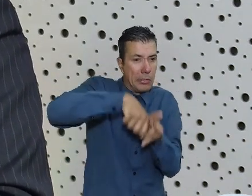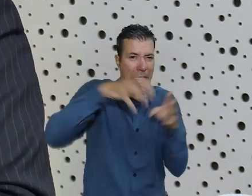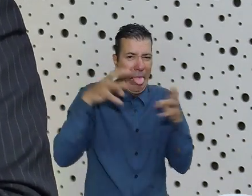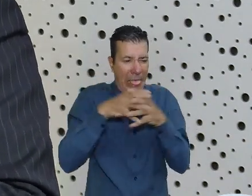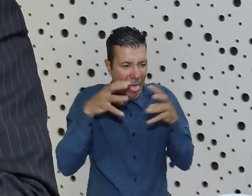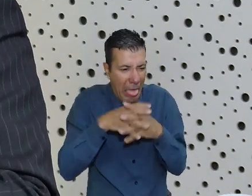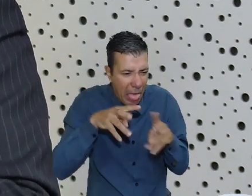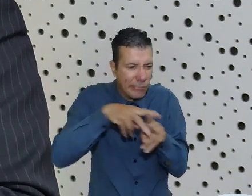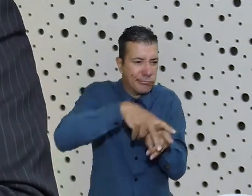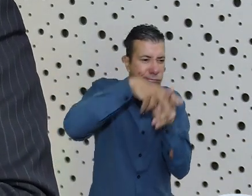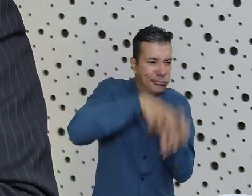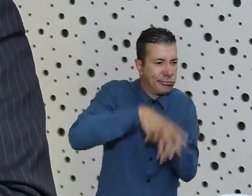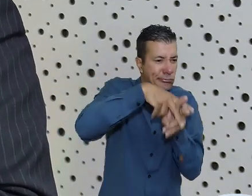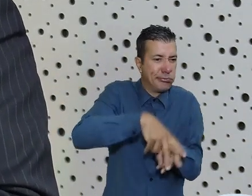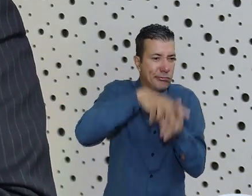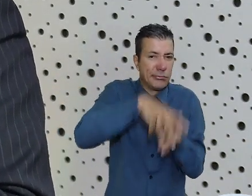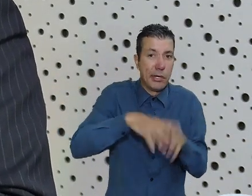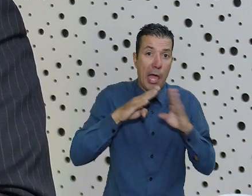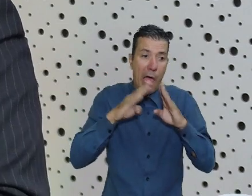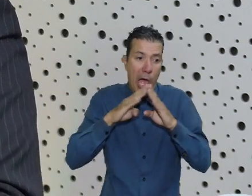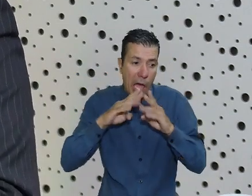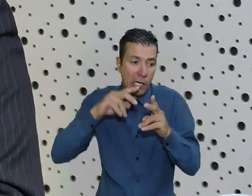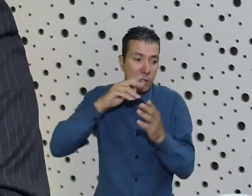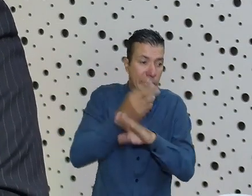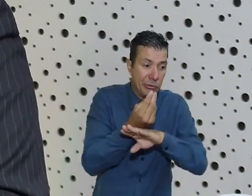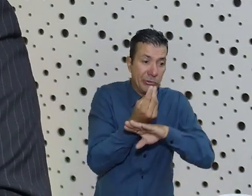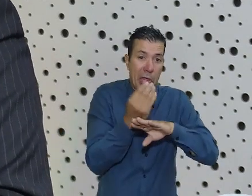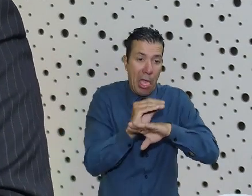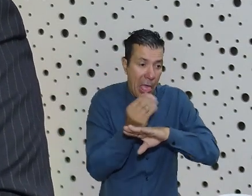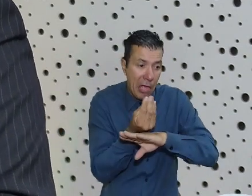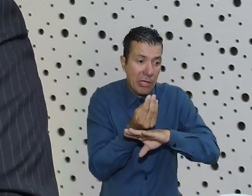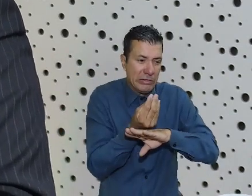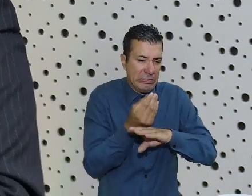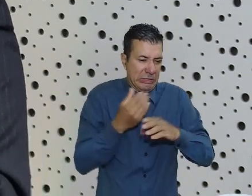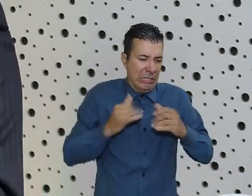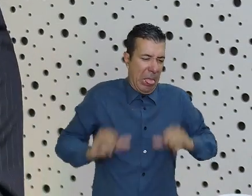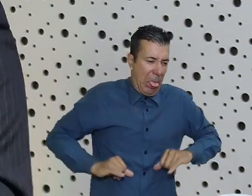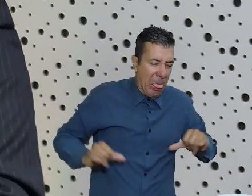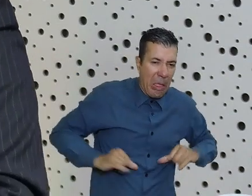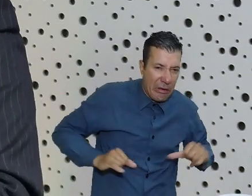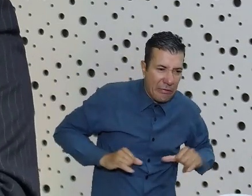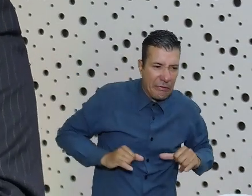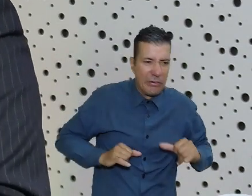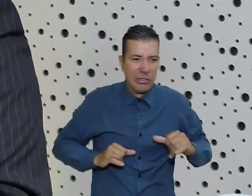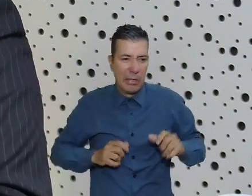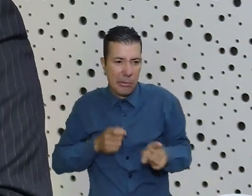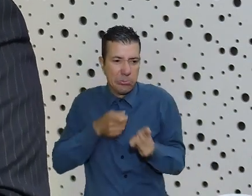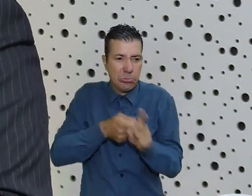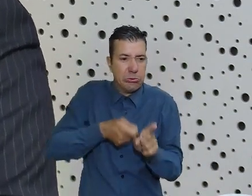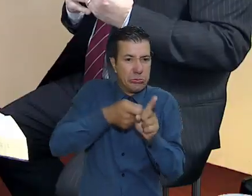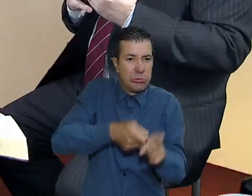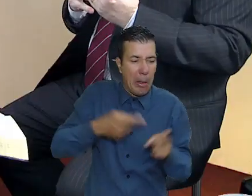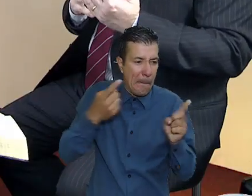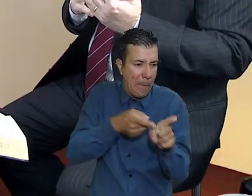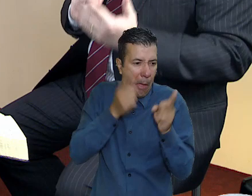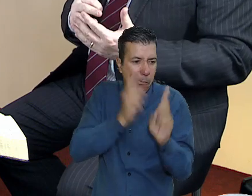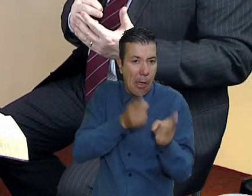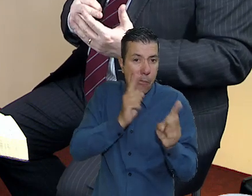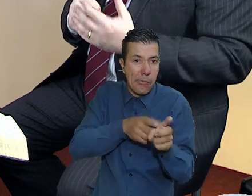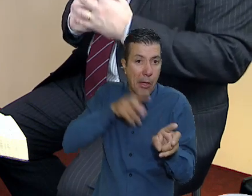conflito, onde a igreja passa a sofrer a contrafação, uma perseguição por parte do